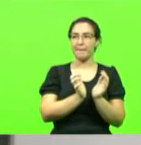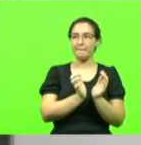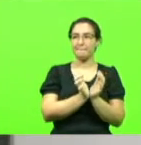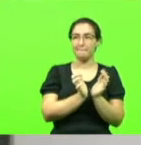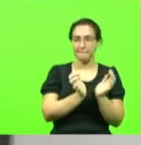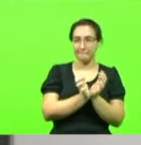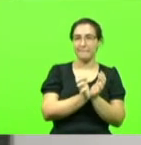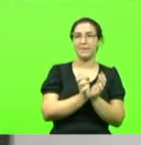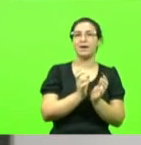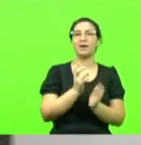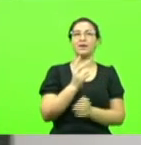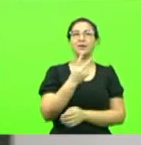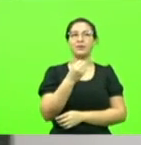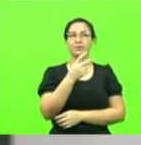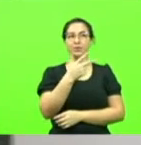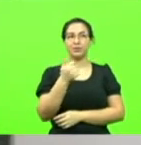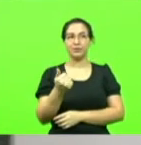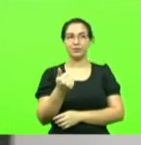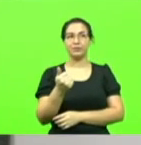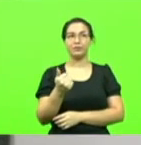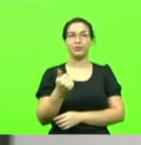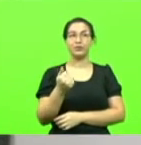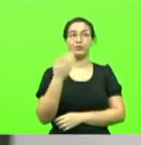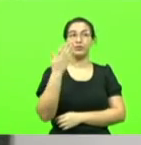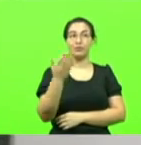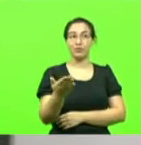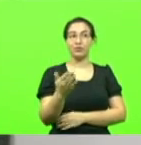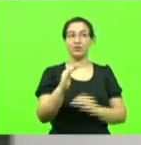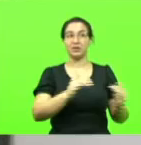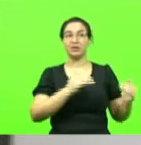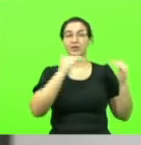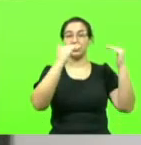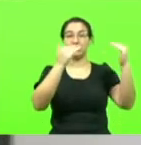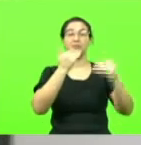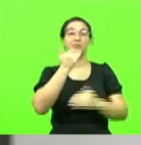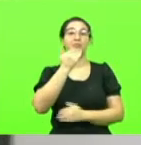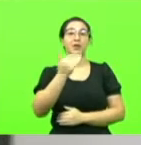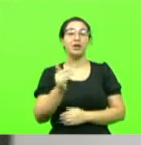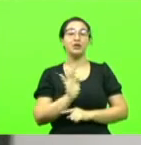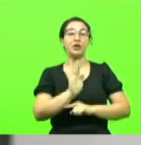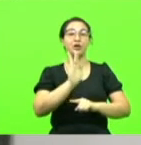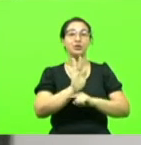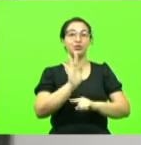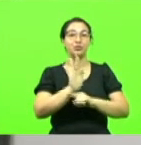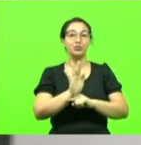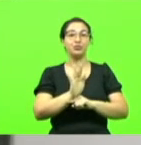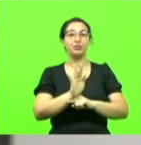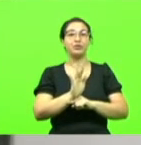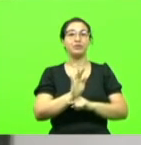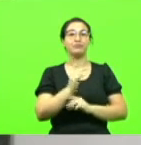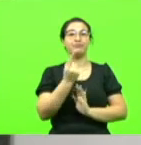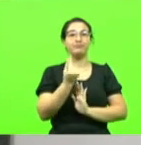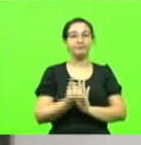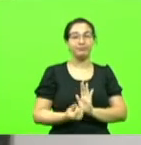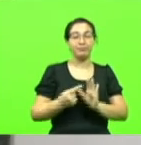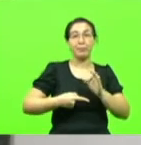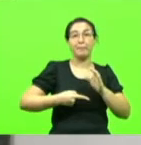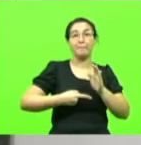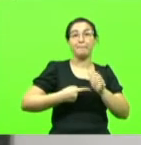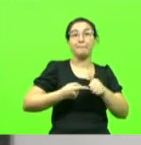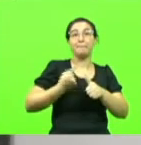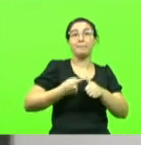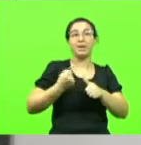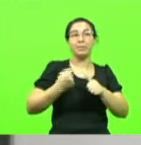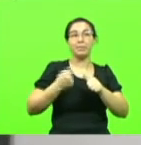2021 por meio do qual vossa senhoria solicitar auxílio financeiro para realização do primeiro congresso online